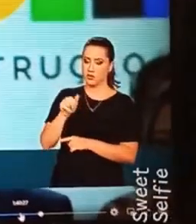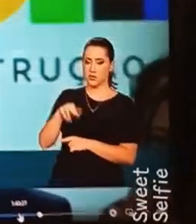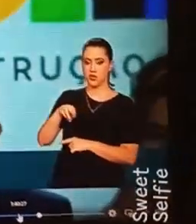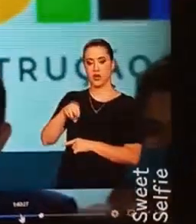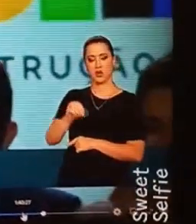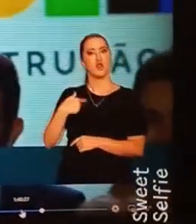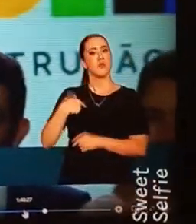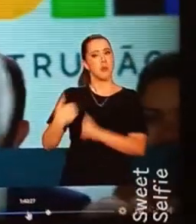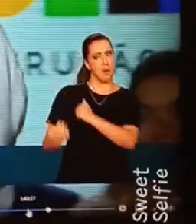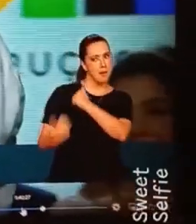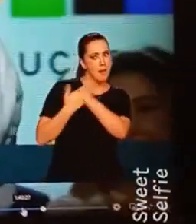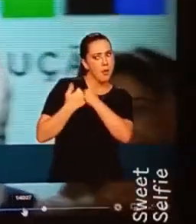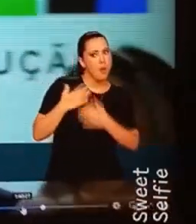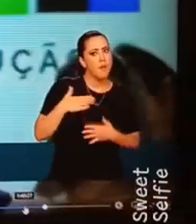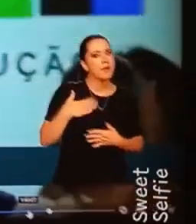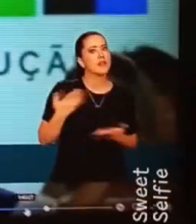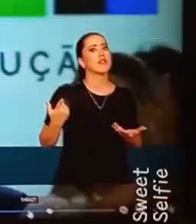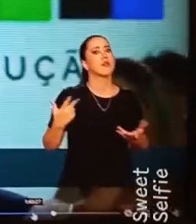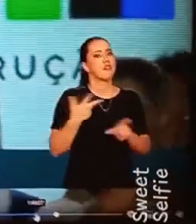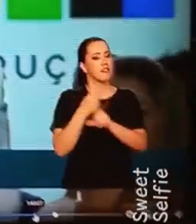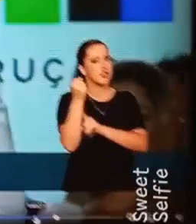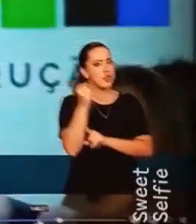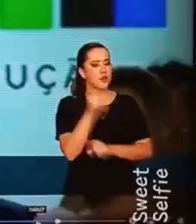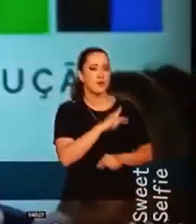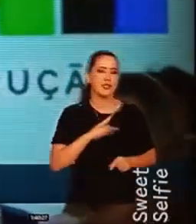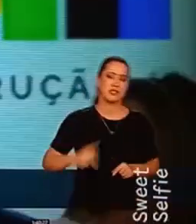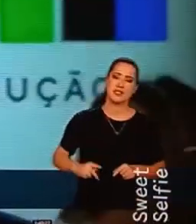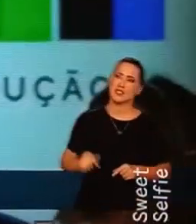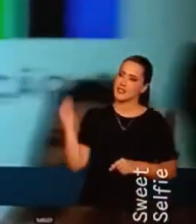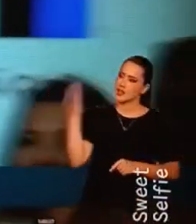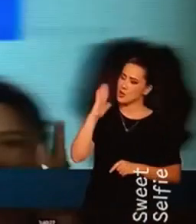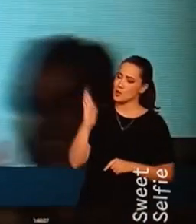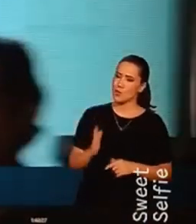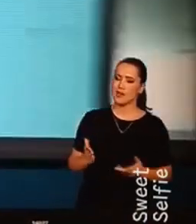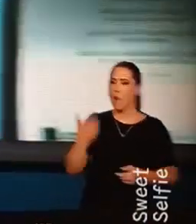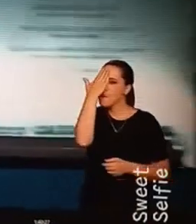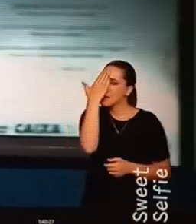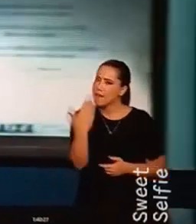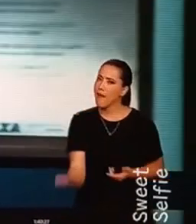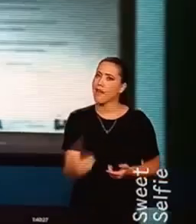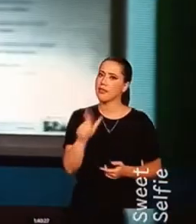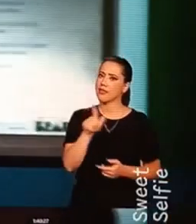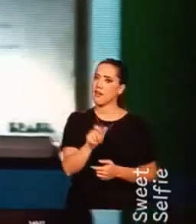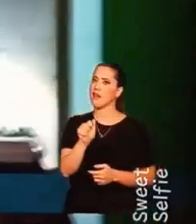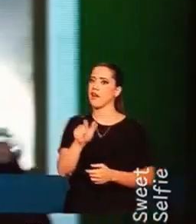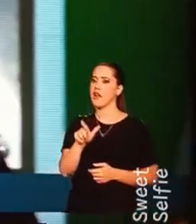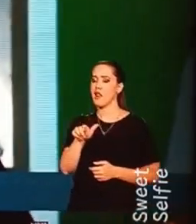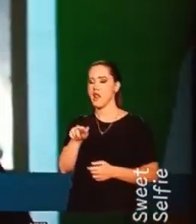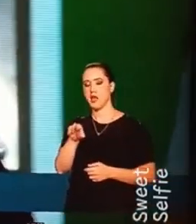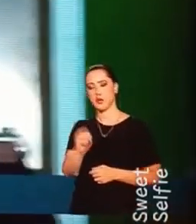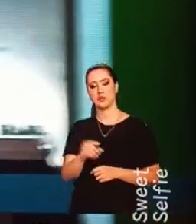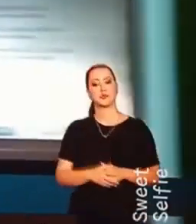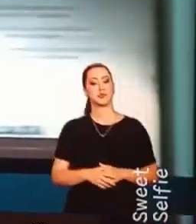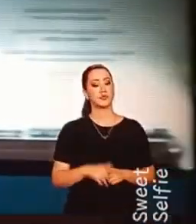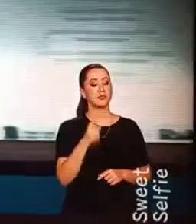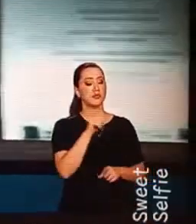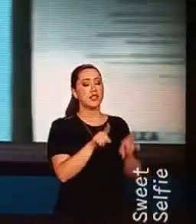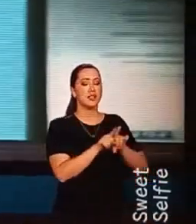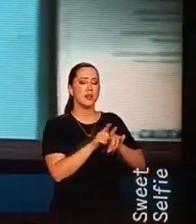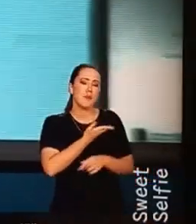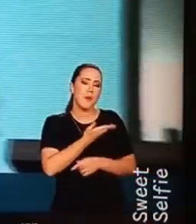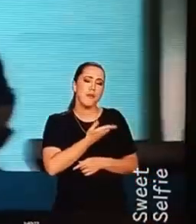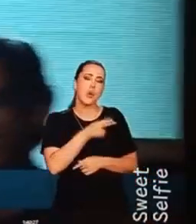presidente da República. Obrigado, galego. E o companheiro Otto, o Otto é o irmão, ele só está no PSD porque